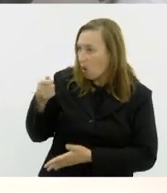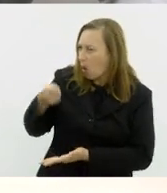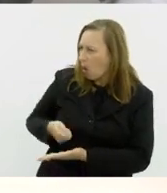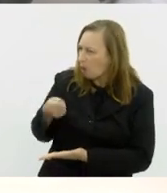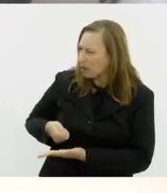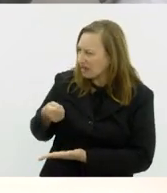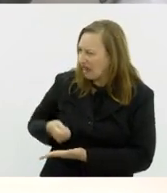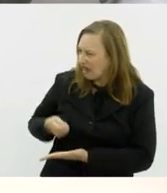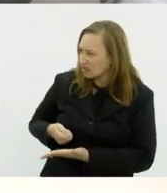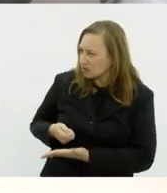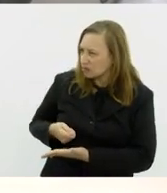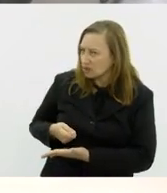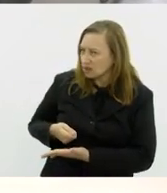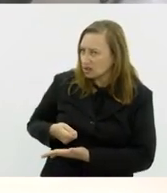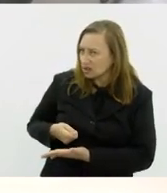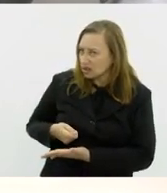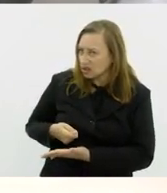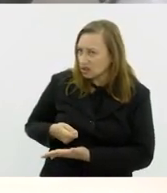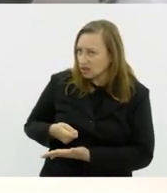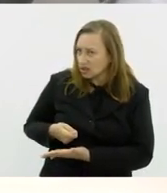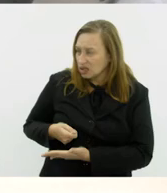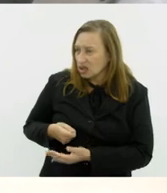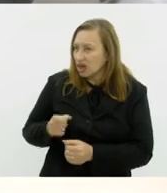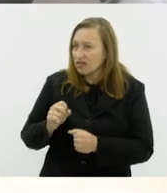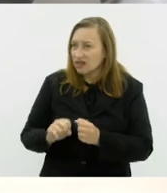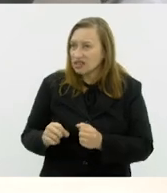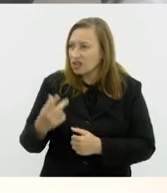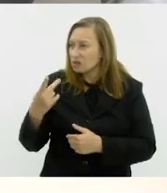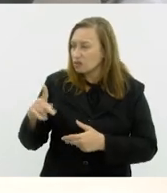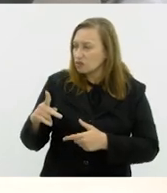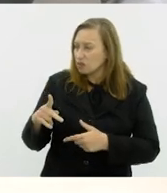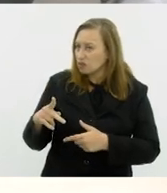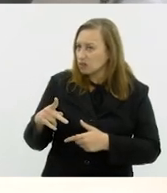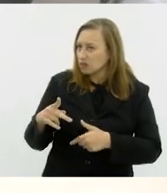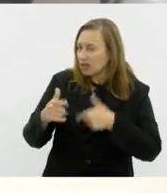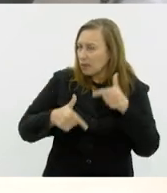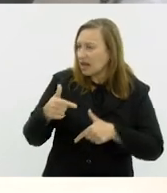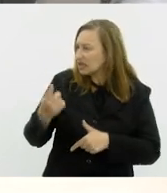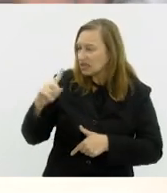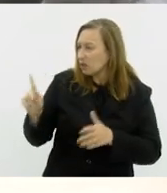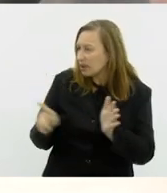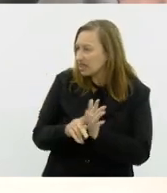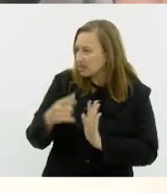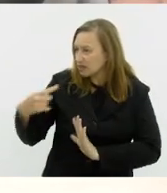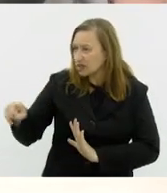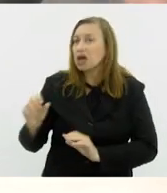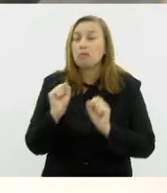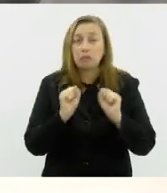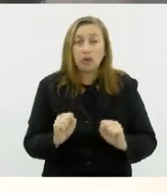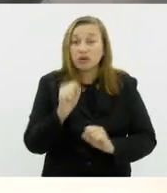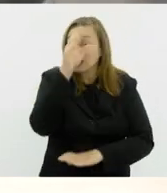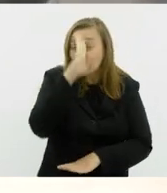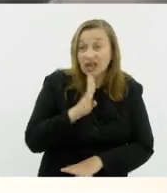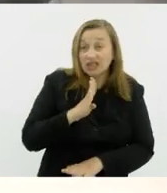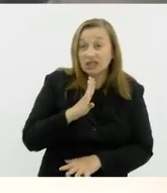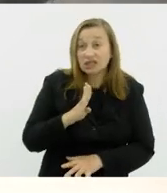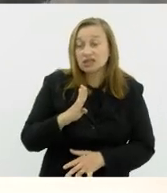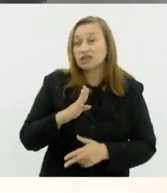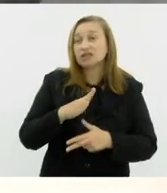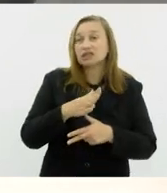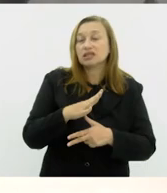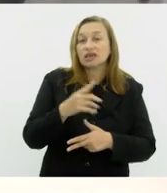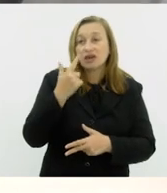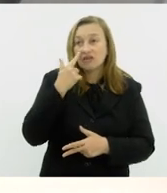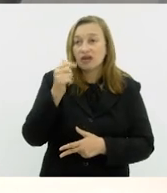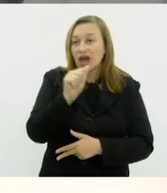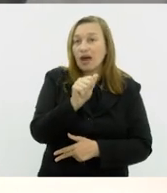obrigado a fazer aquilo que não lhe compete, que é fiscalizar, pode gratuitamente acessar dois apps, a gente